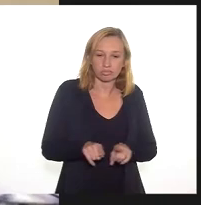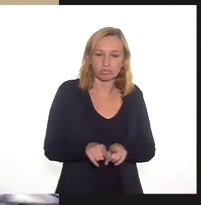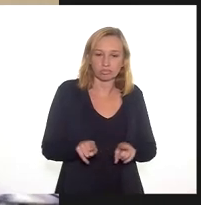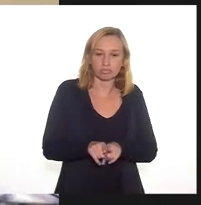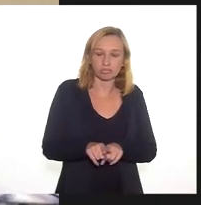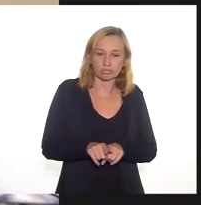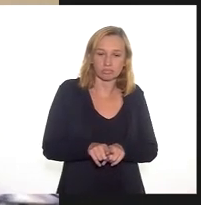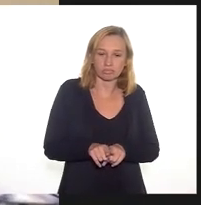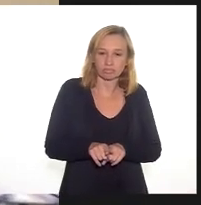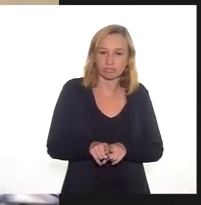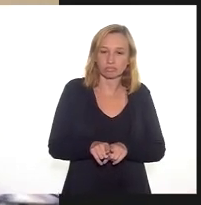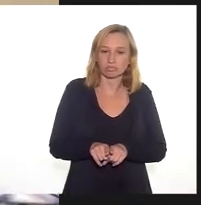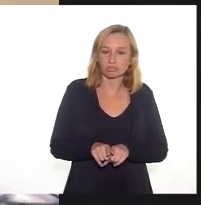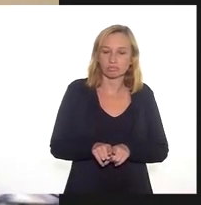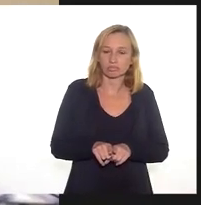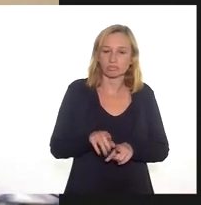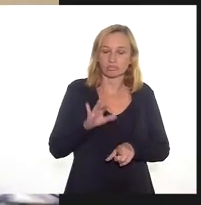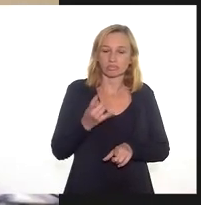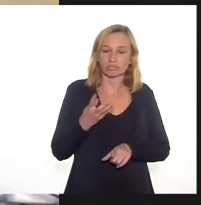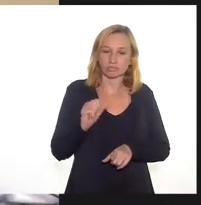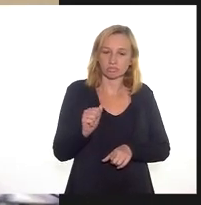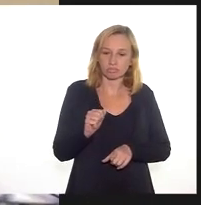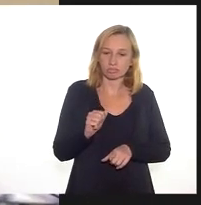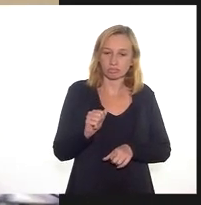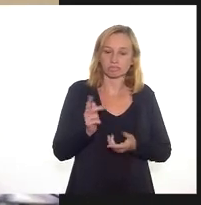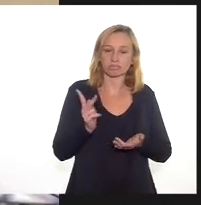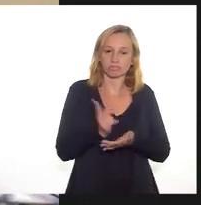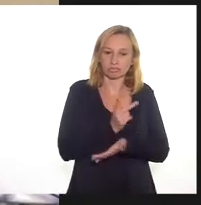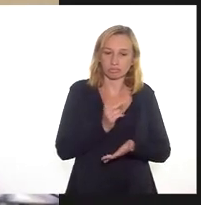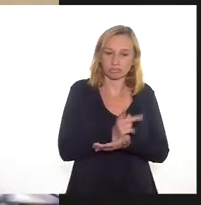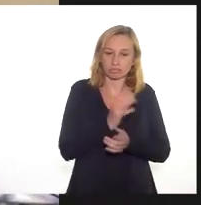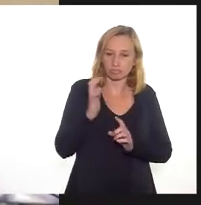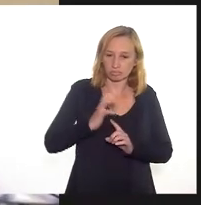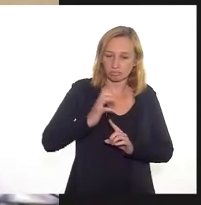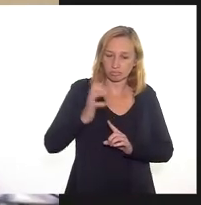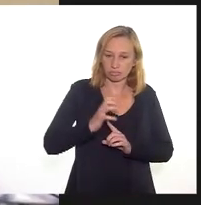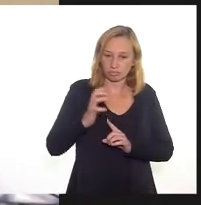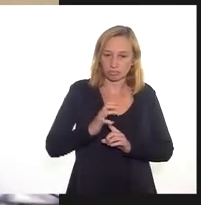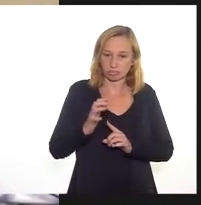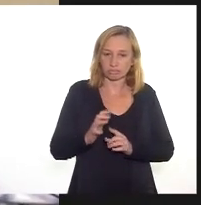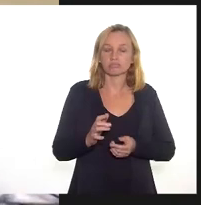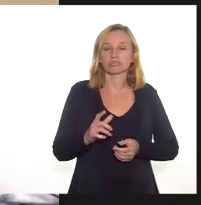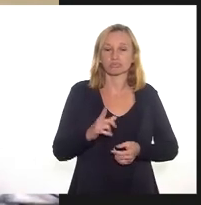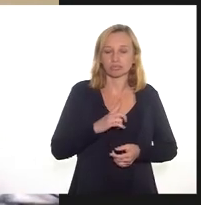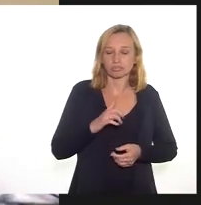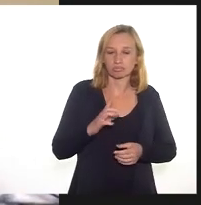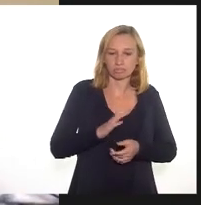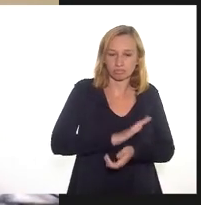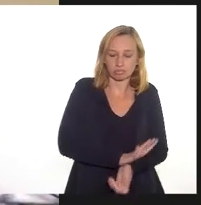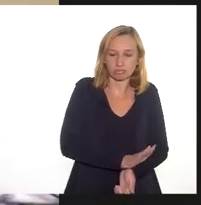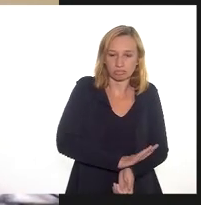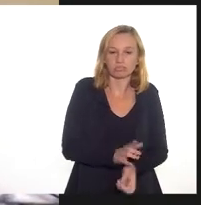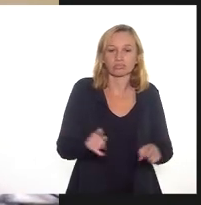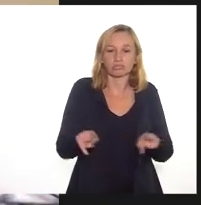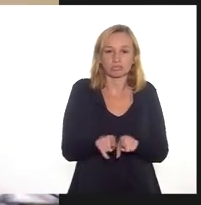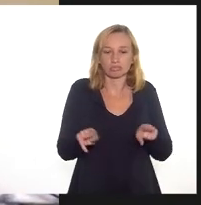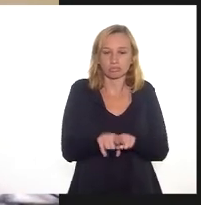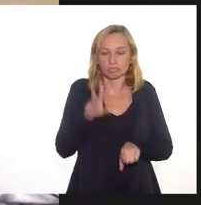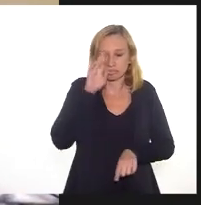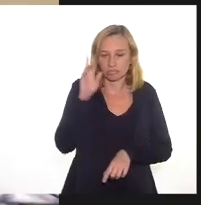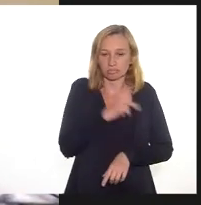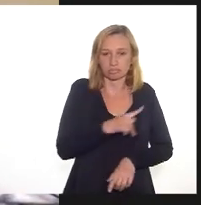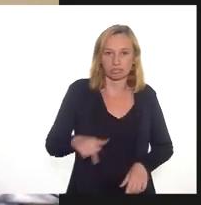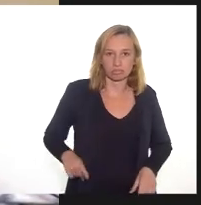campanhas difamatórias que acabam explorando aí o racismo. Para além disso tudo, senhor